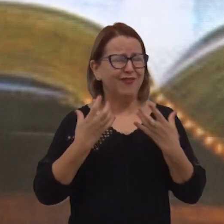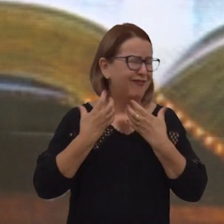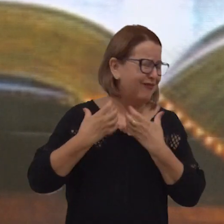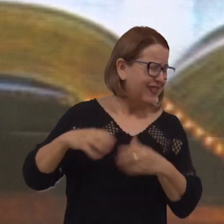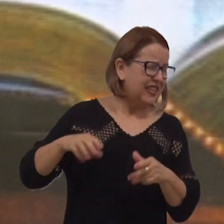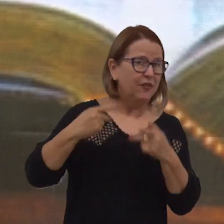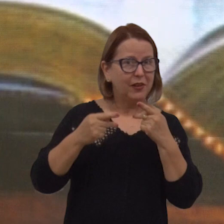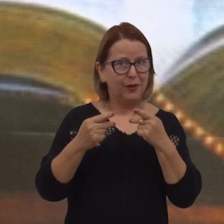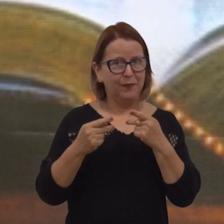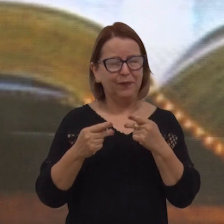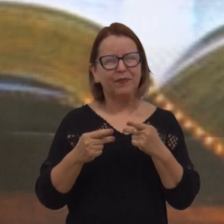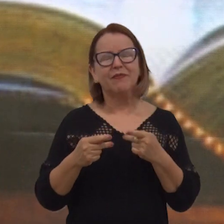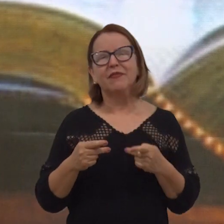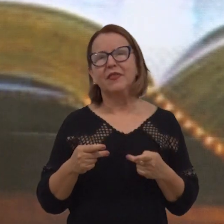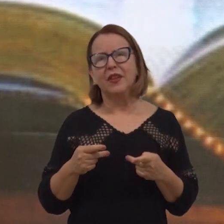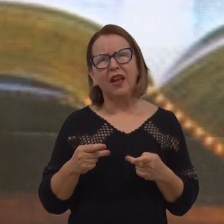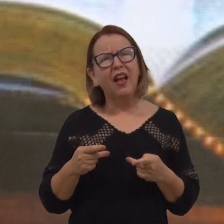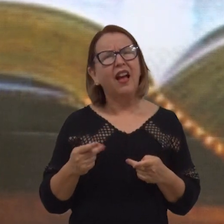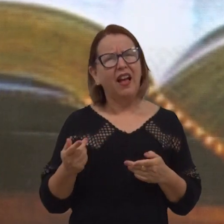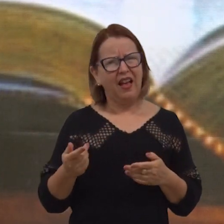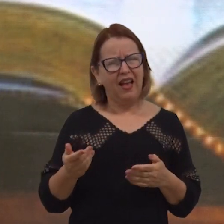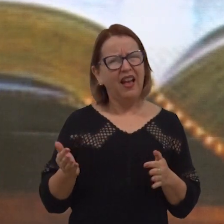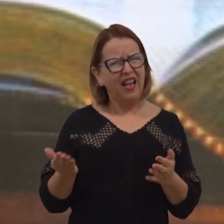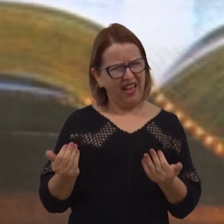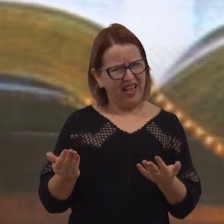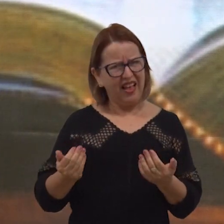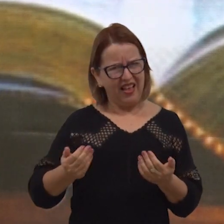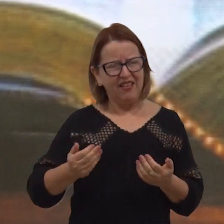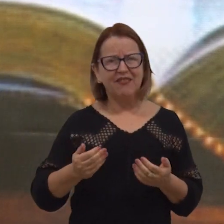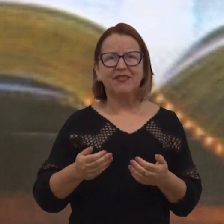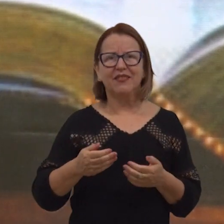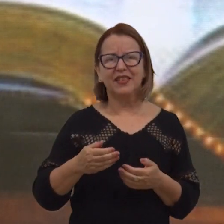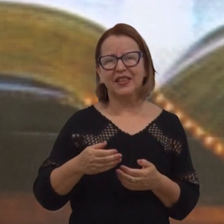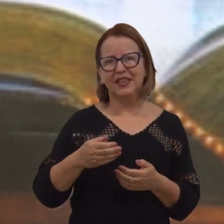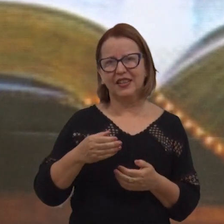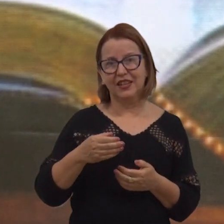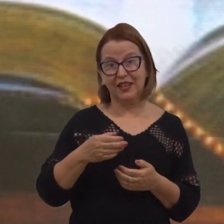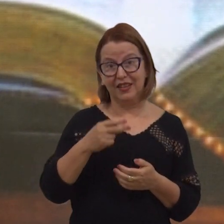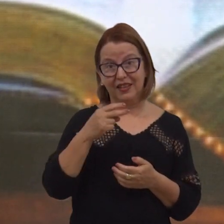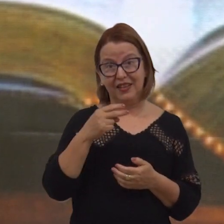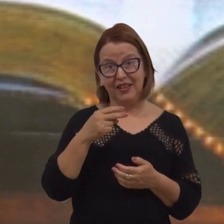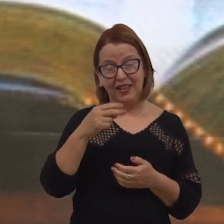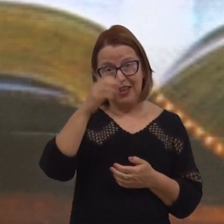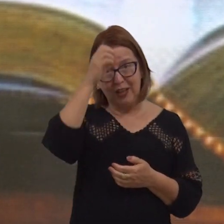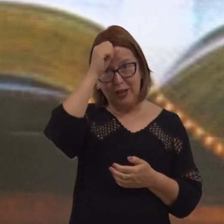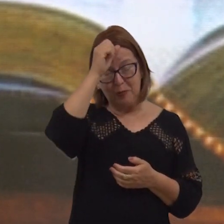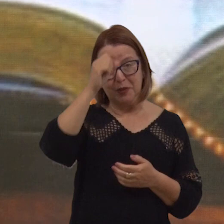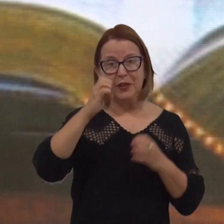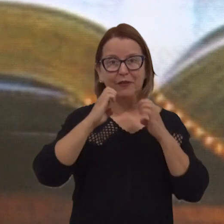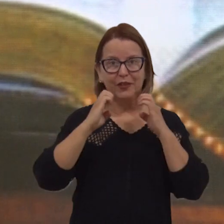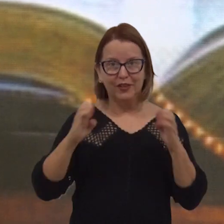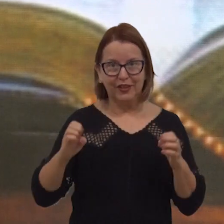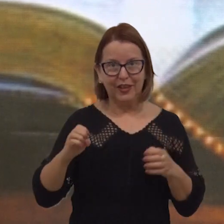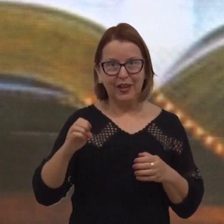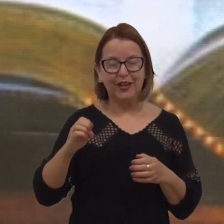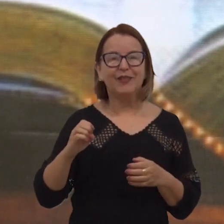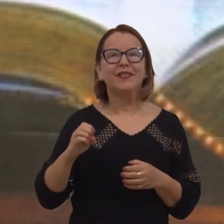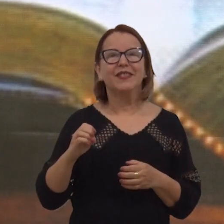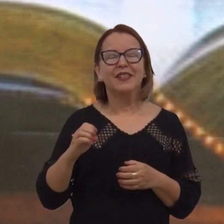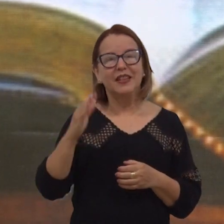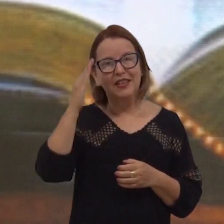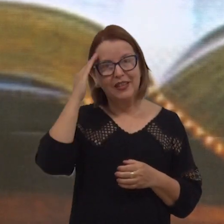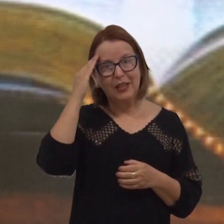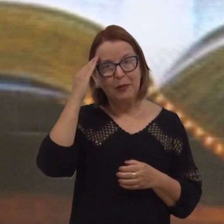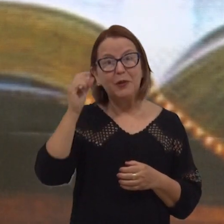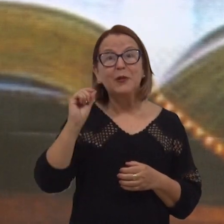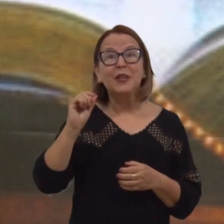falar. Eu falei, vamos descer ali, nós vamos ouvir o evangelho agora e nós vamos ver o que Deus tem para falar sobre isso. E nós